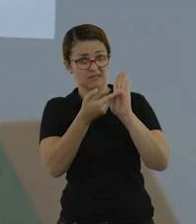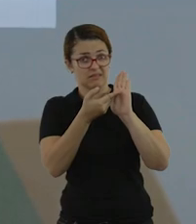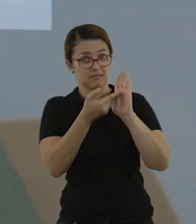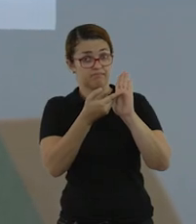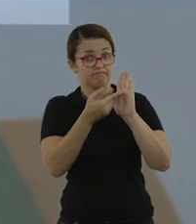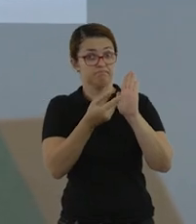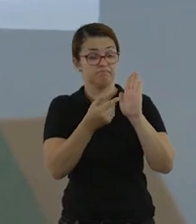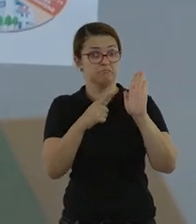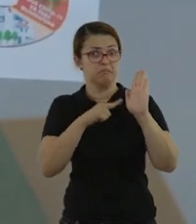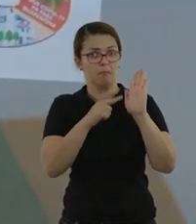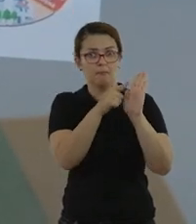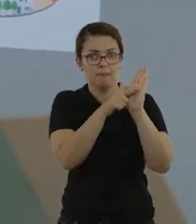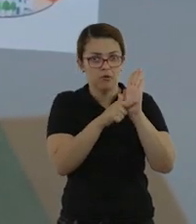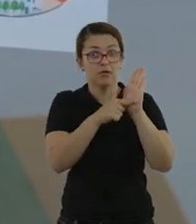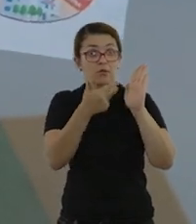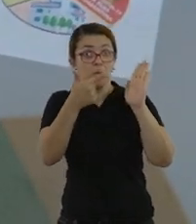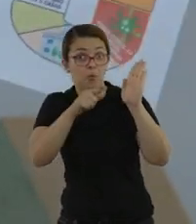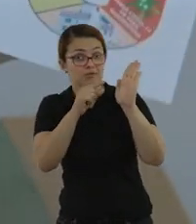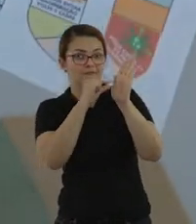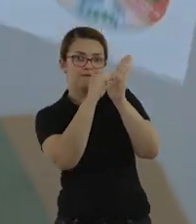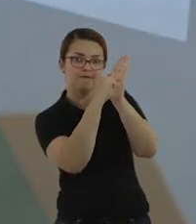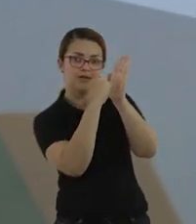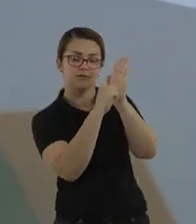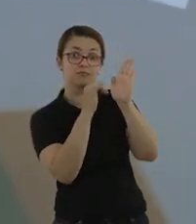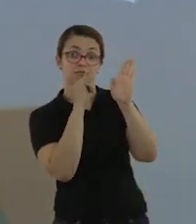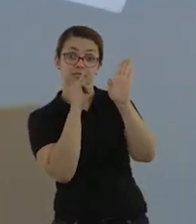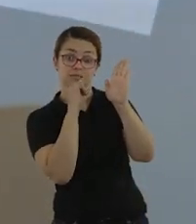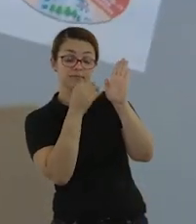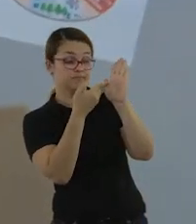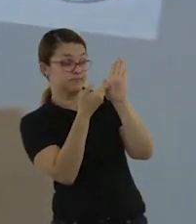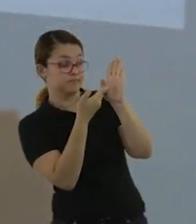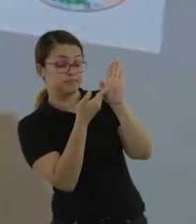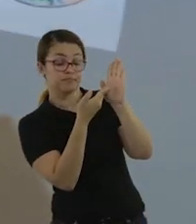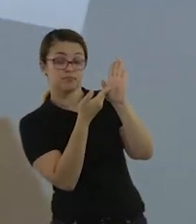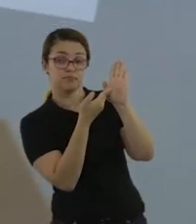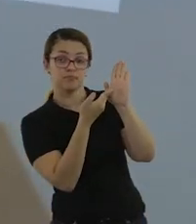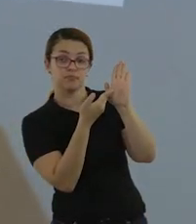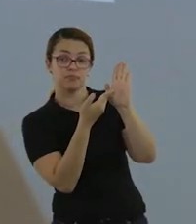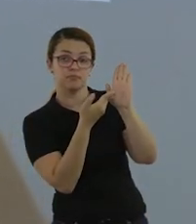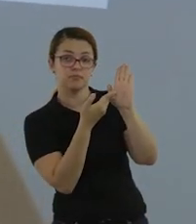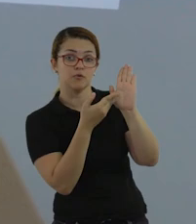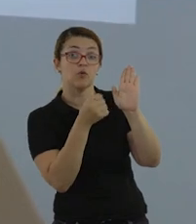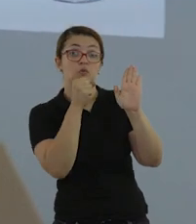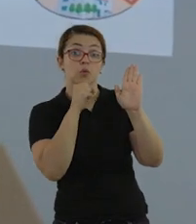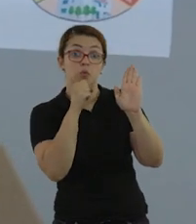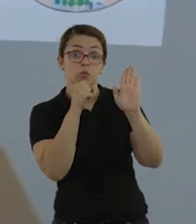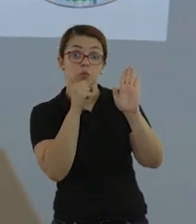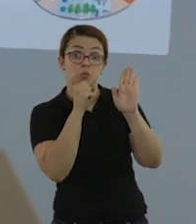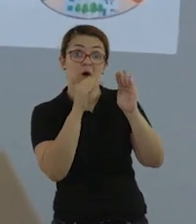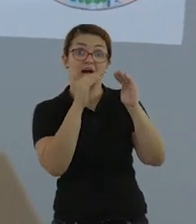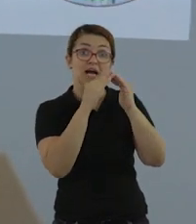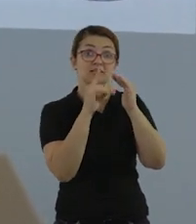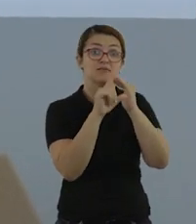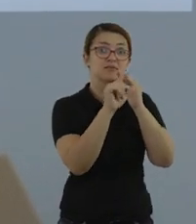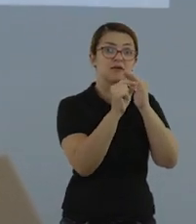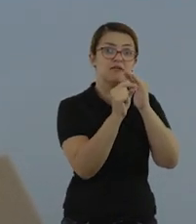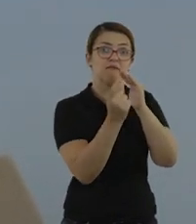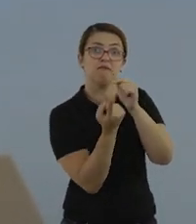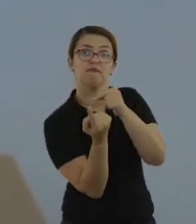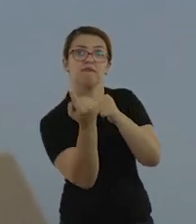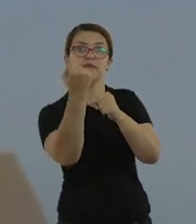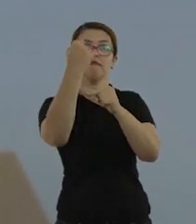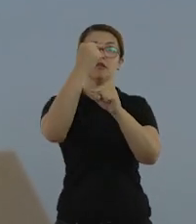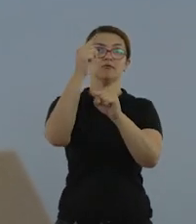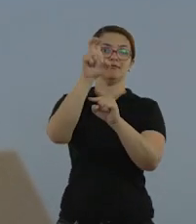vazias e algumas casas com imagens e frases. Por exemplo, aqui eu tenho: vovó saiu de casa, volte 5